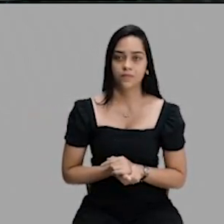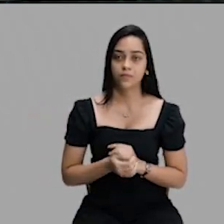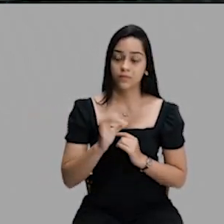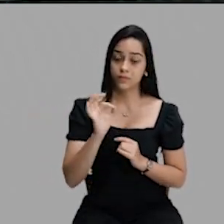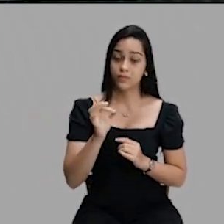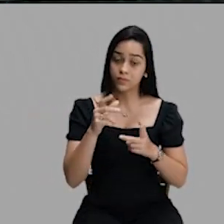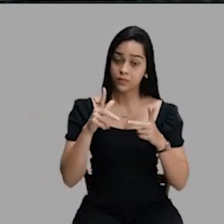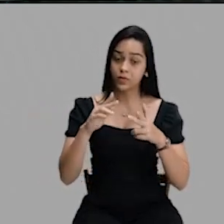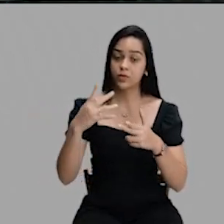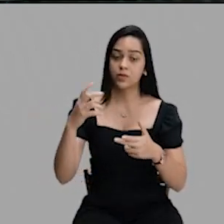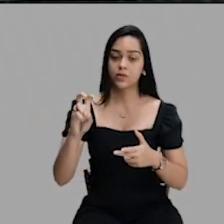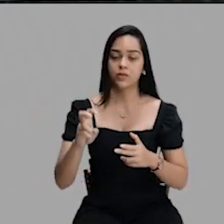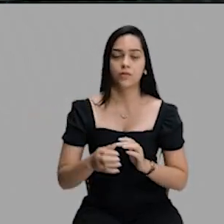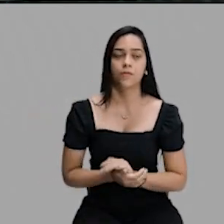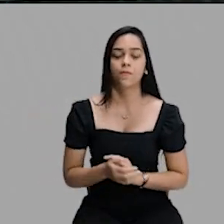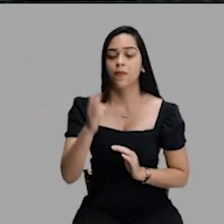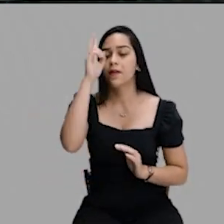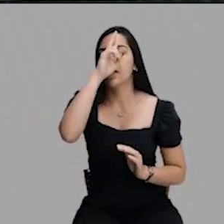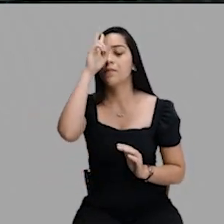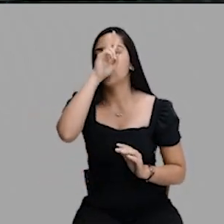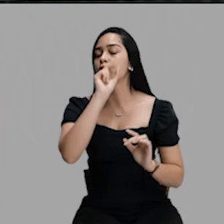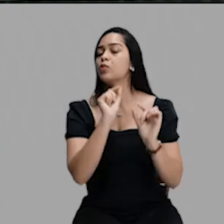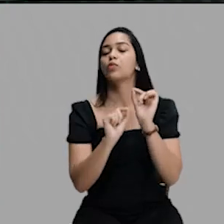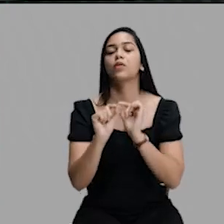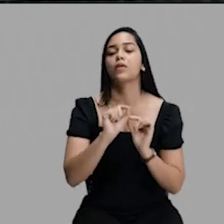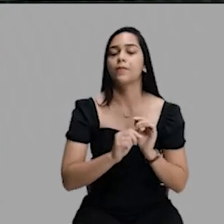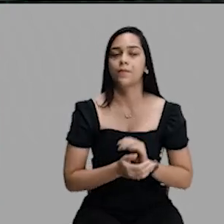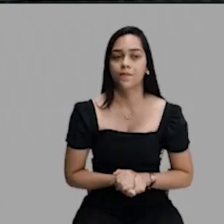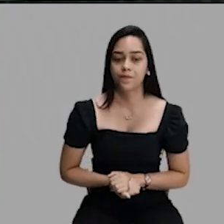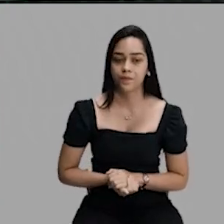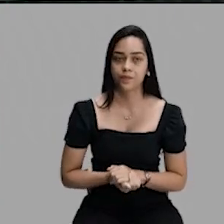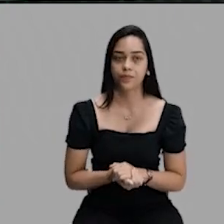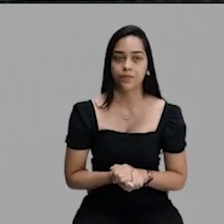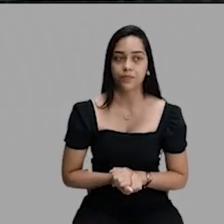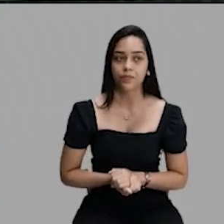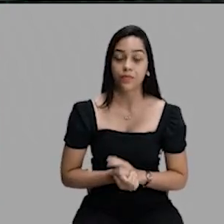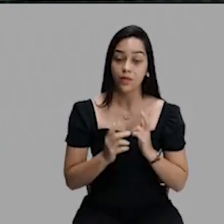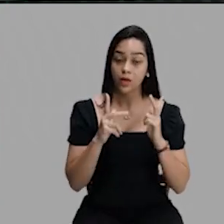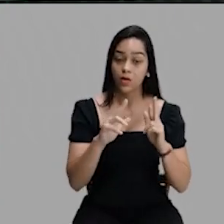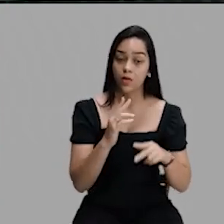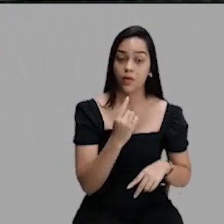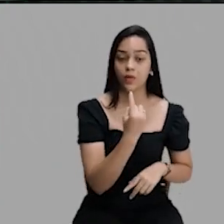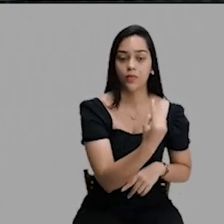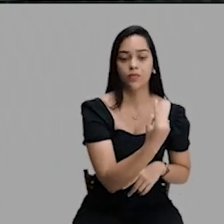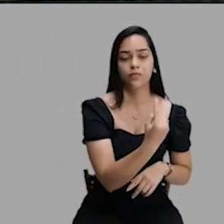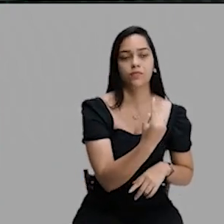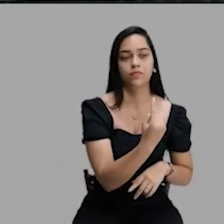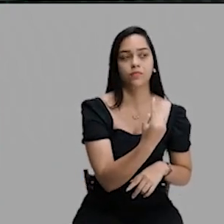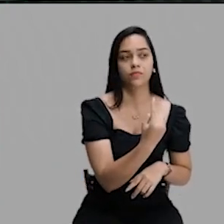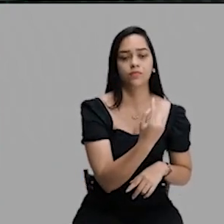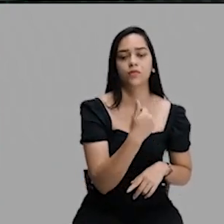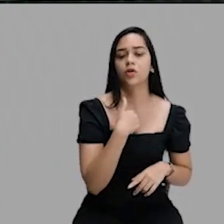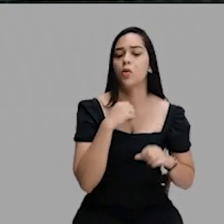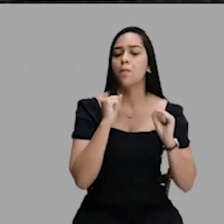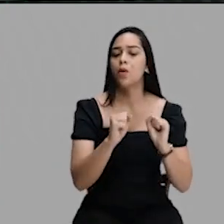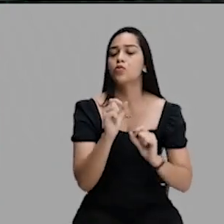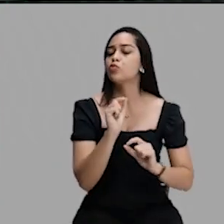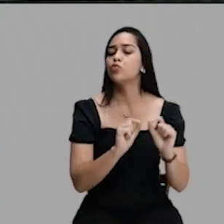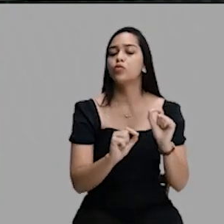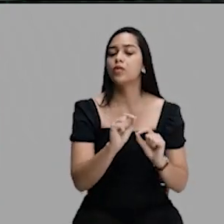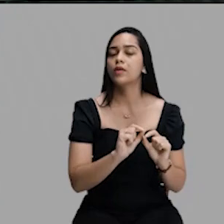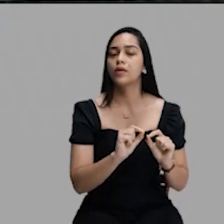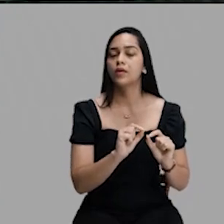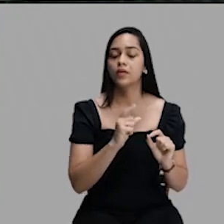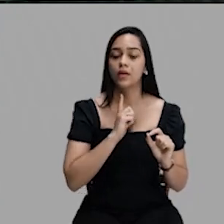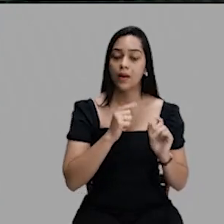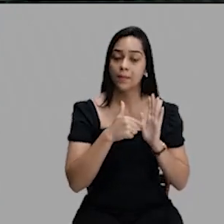Certo? Igual a 45. Lembrando que esse elemento aqui fica 1, né? Na fórmula. Então, o que eu posso fazer para